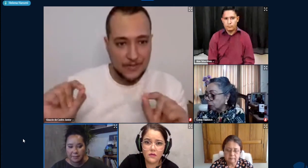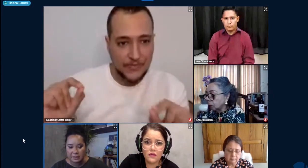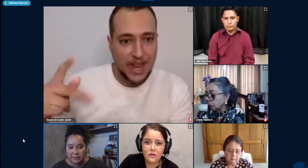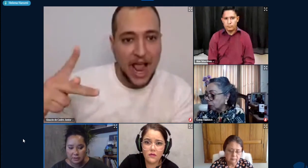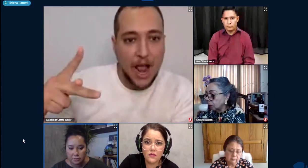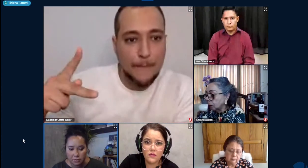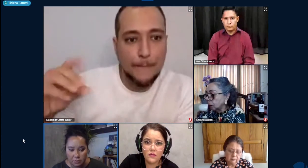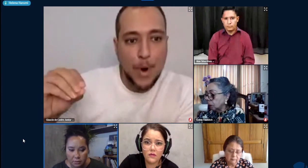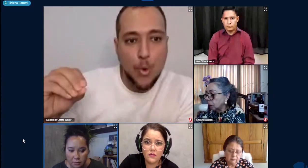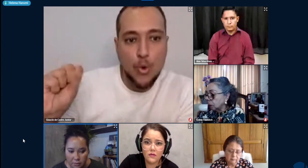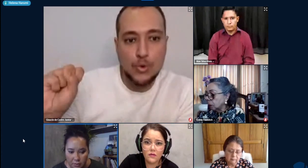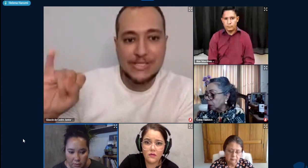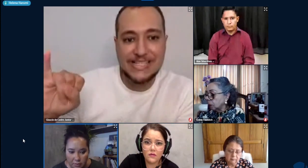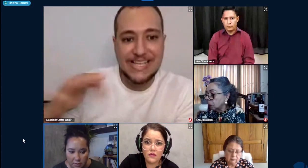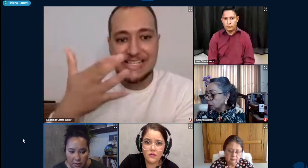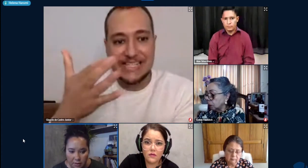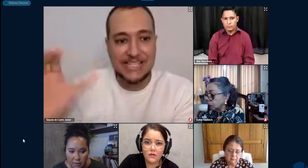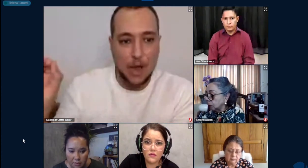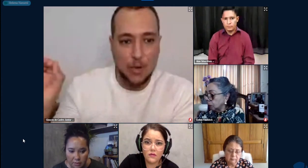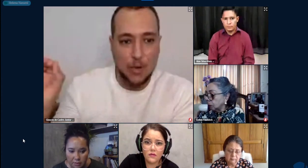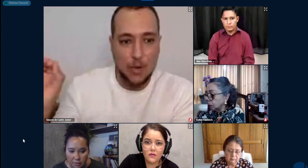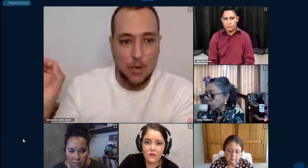Mas é preciso